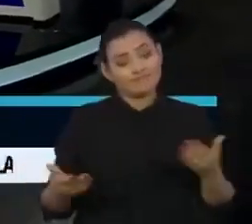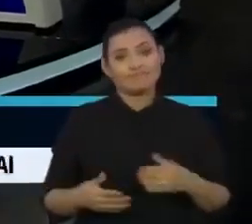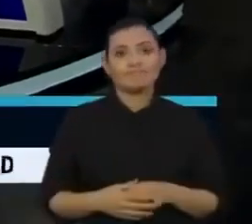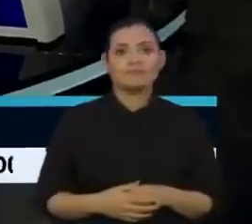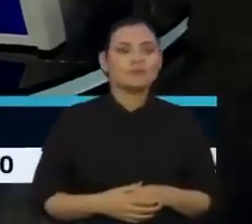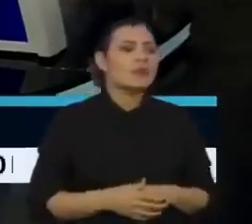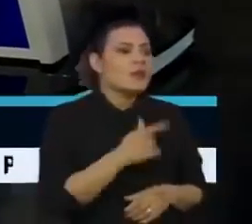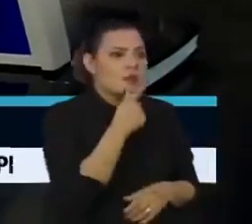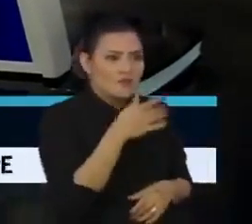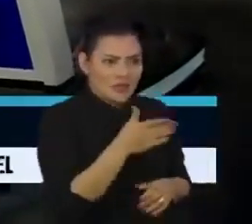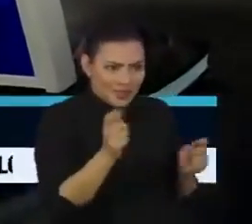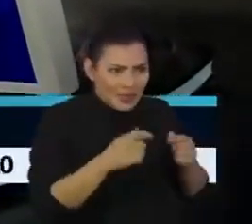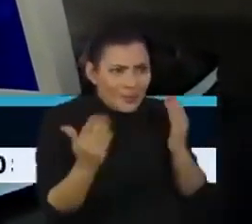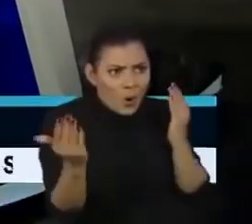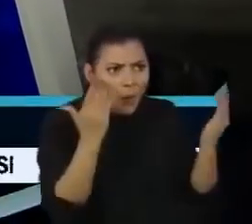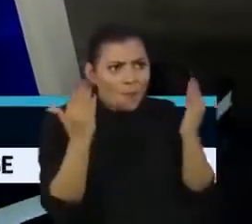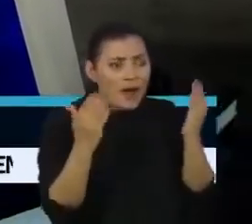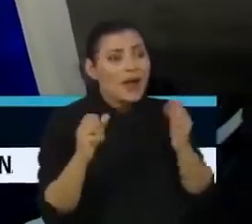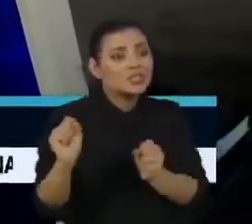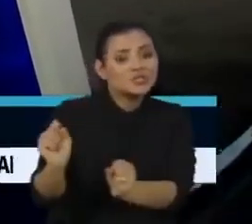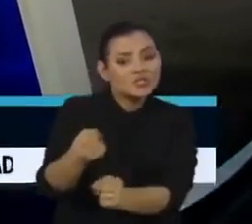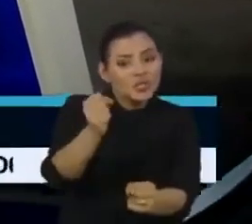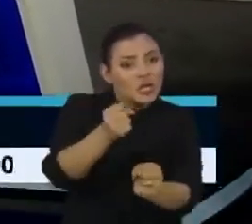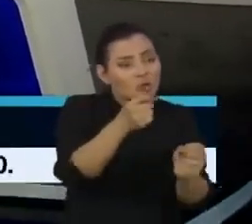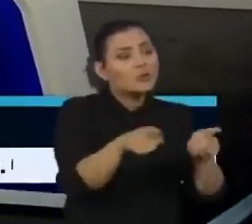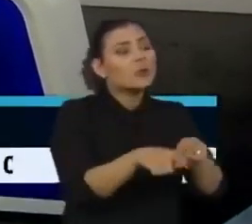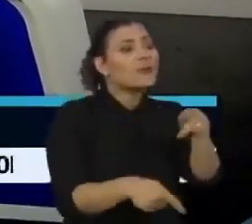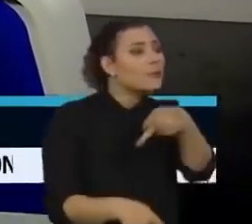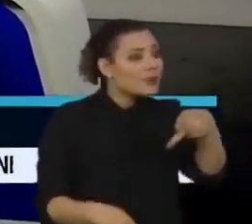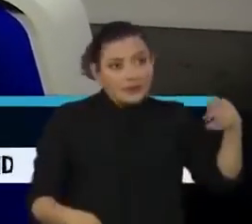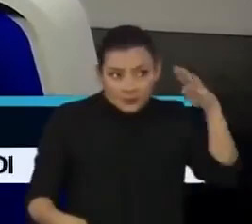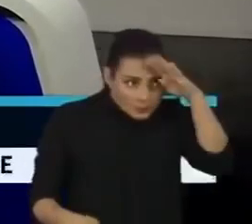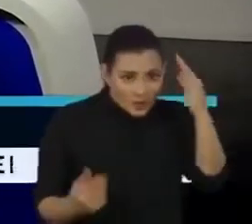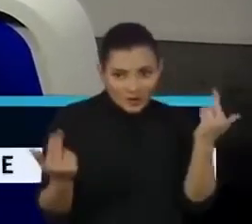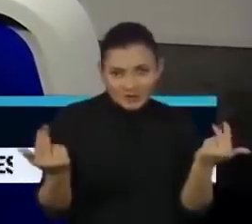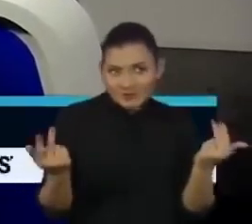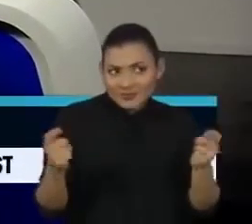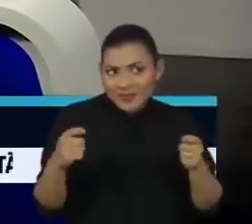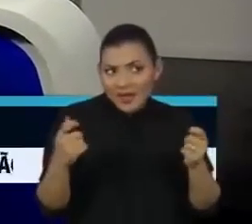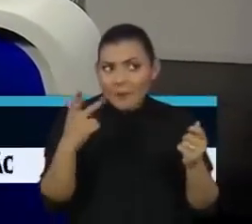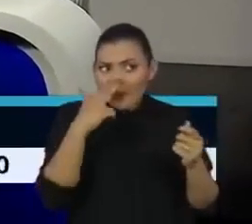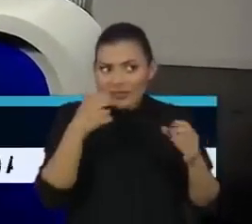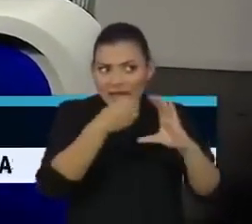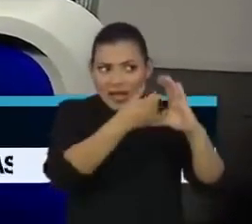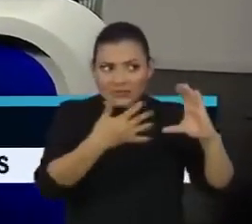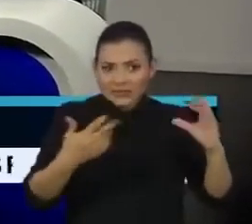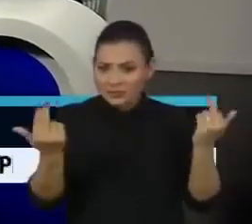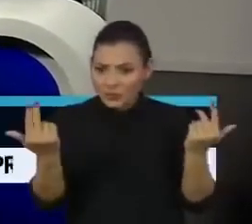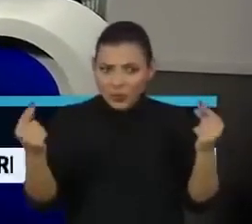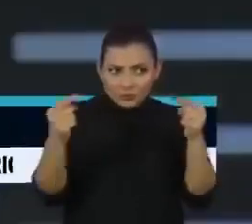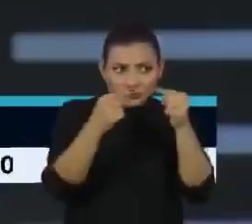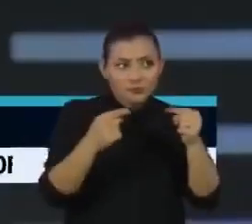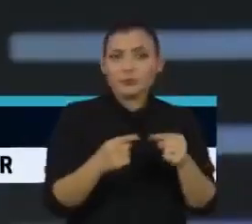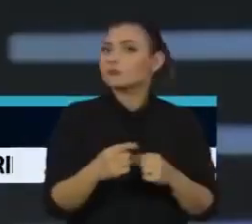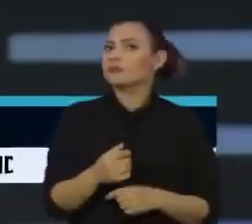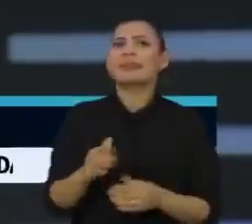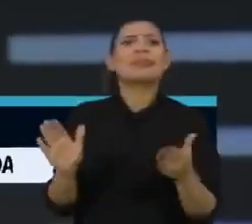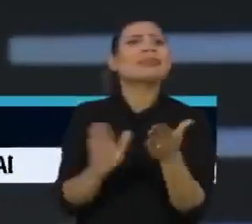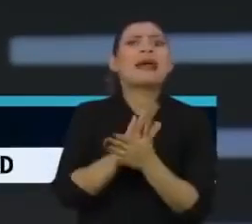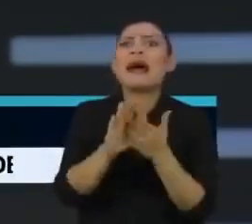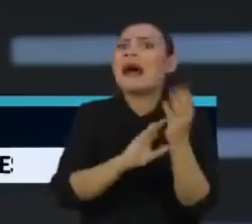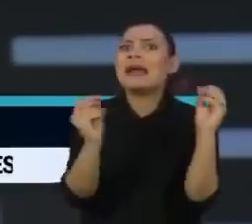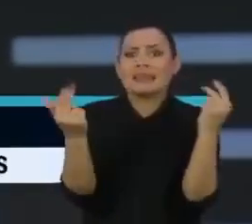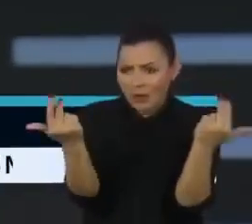Vi lá como fazer um paralelo entre Jânio Quadros e o presidente Jair Bolsonaro. Eles têm pontos em comum?